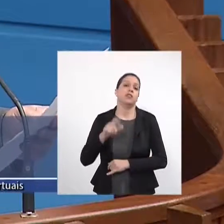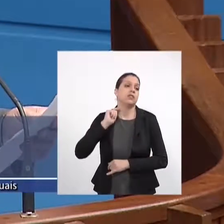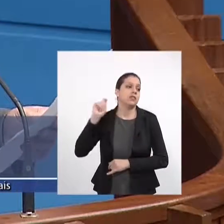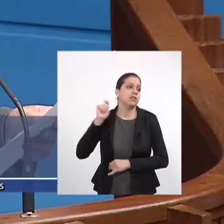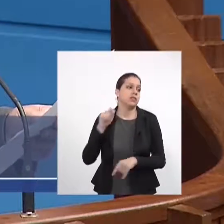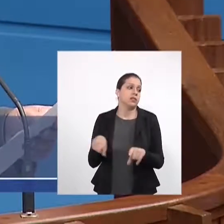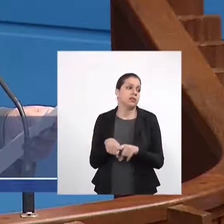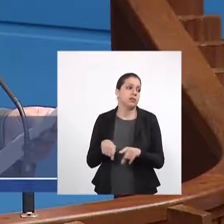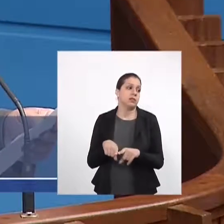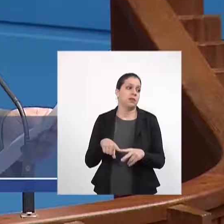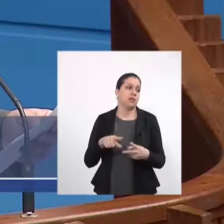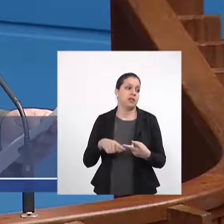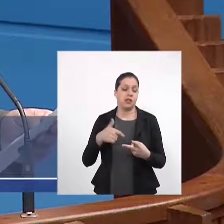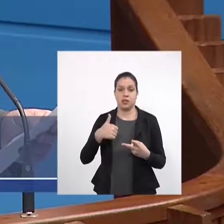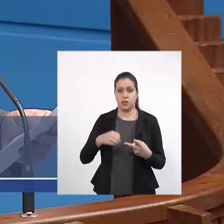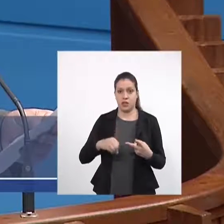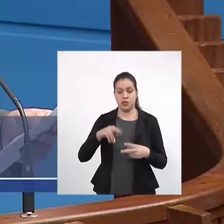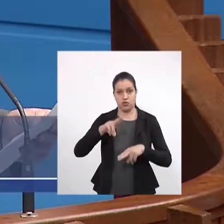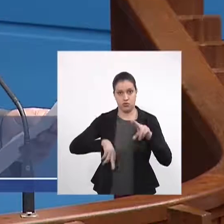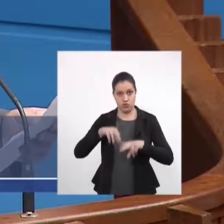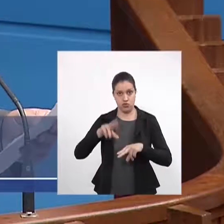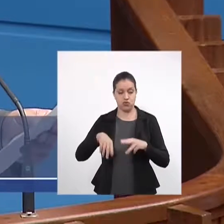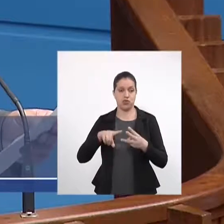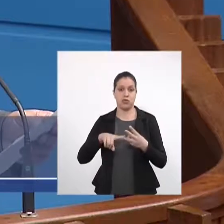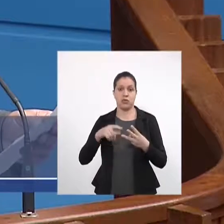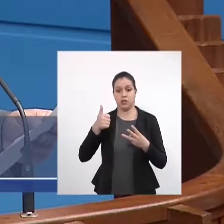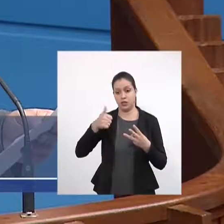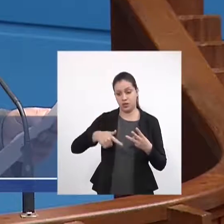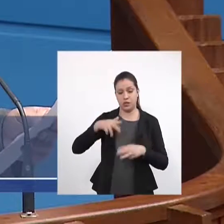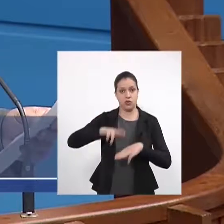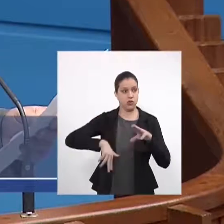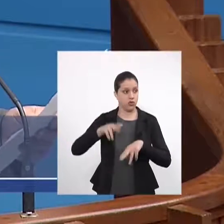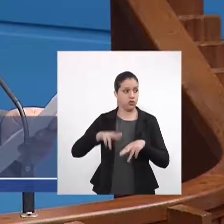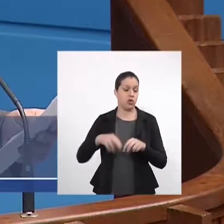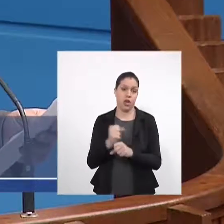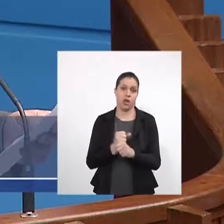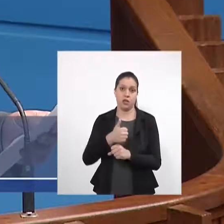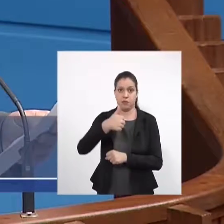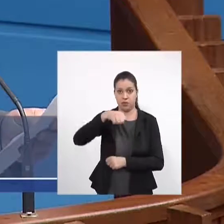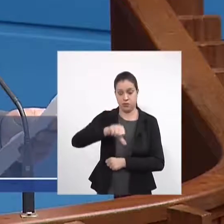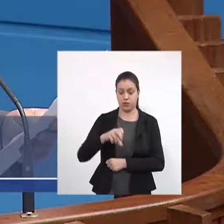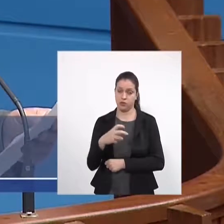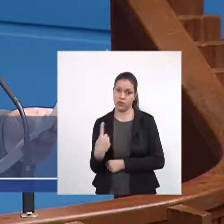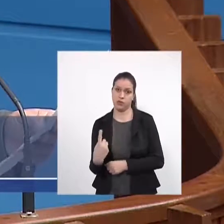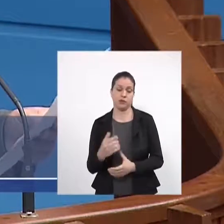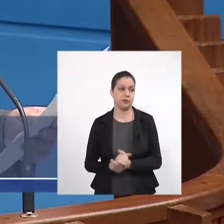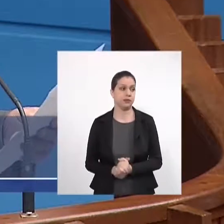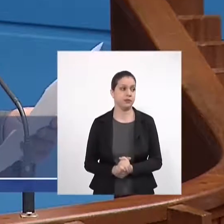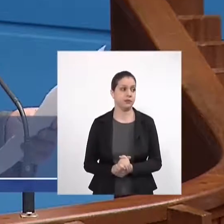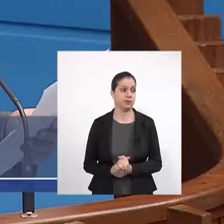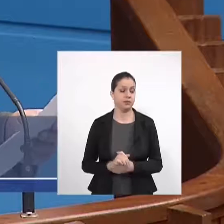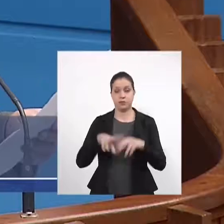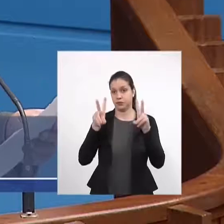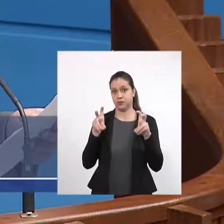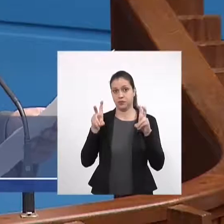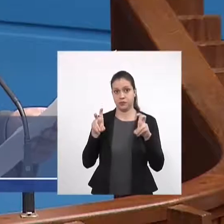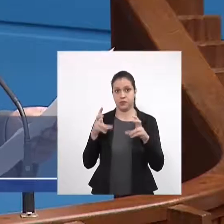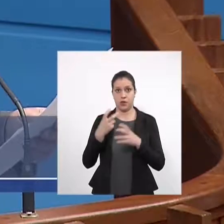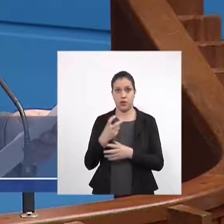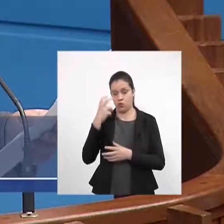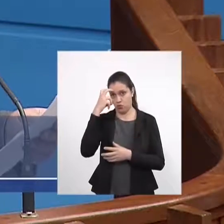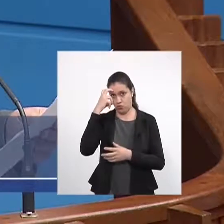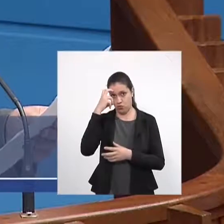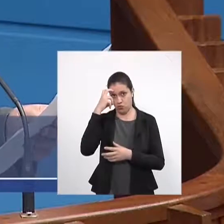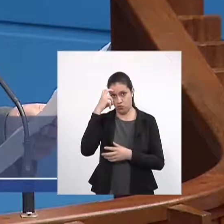e 17 de junho do ano de 1951, com os títulos: A cultura do café